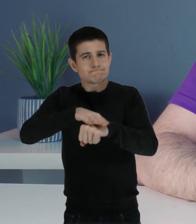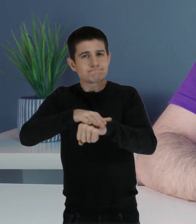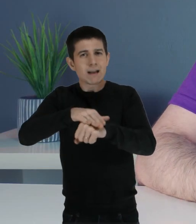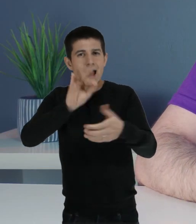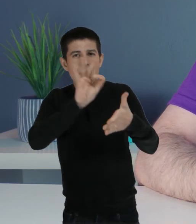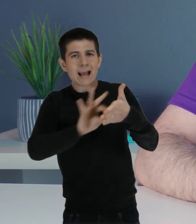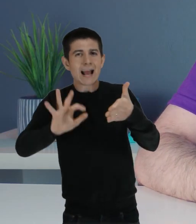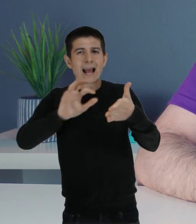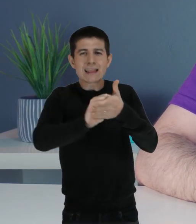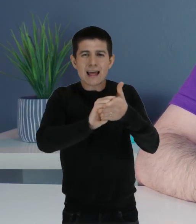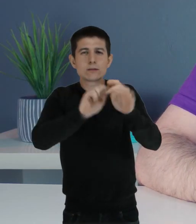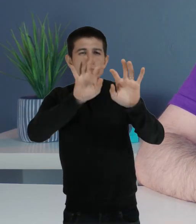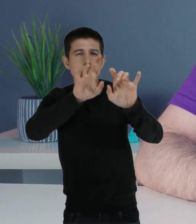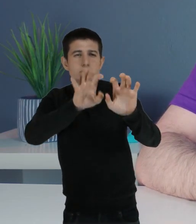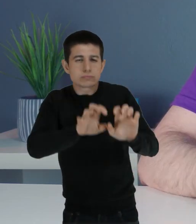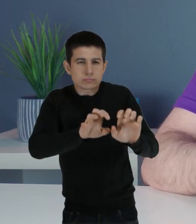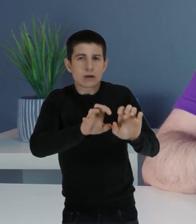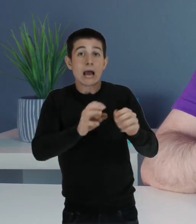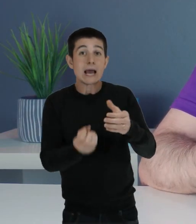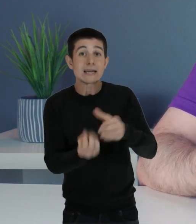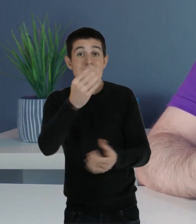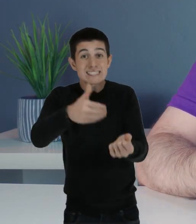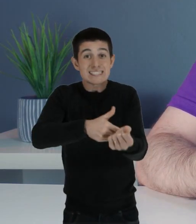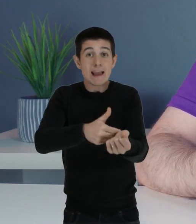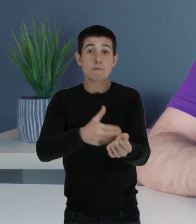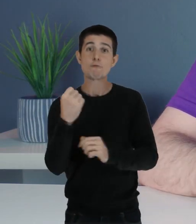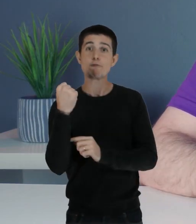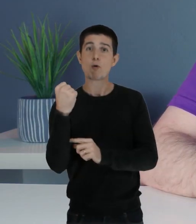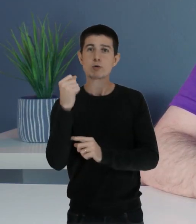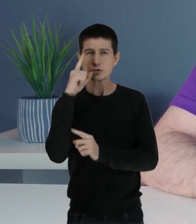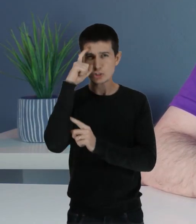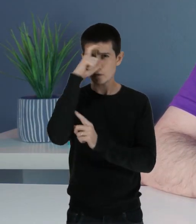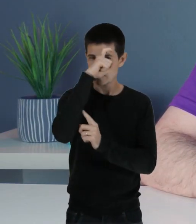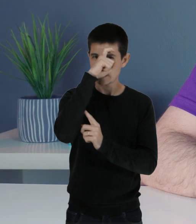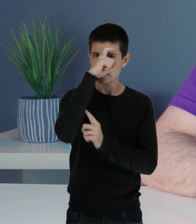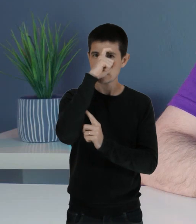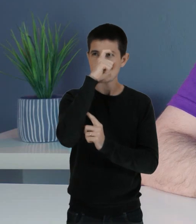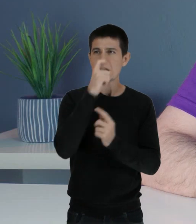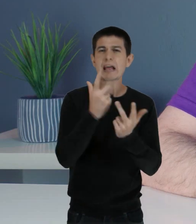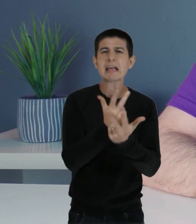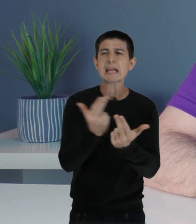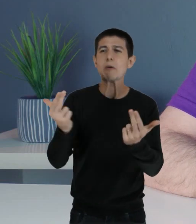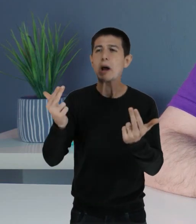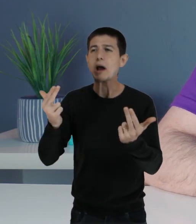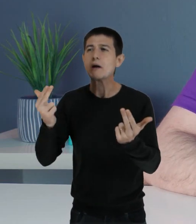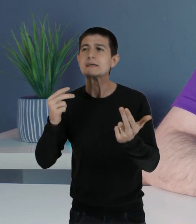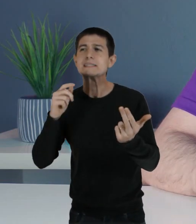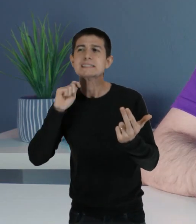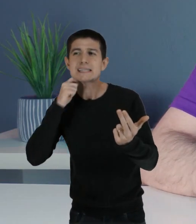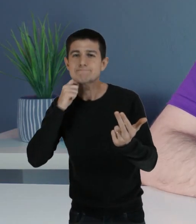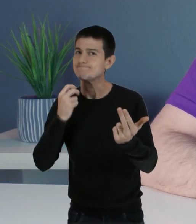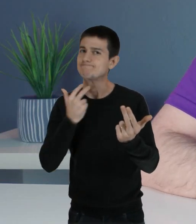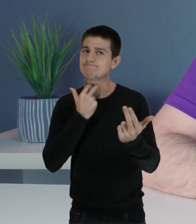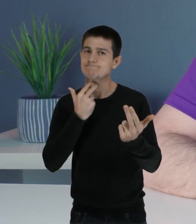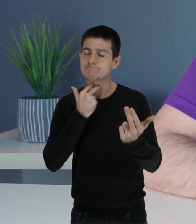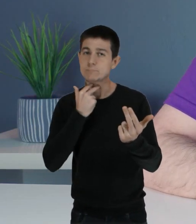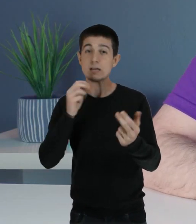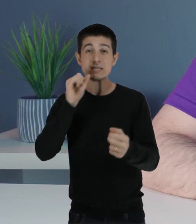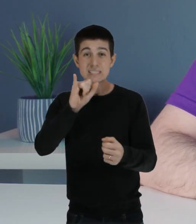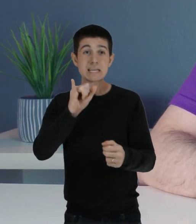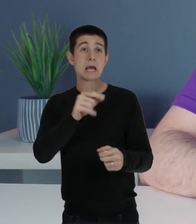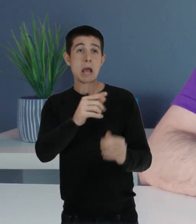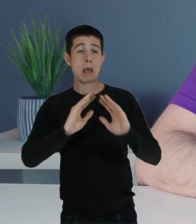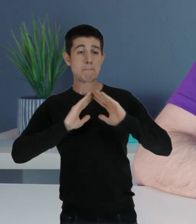crie senhas fortes e não reutilize senhas de outros serviços. Se a loja permitir autenticação em dois fatores, é uma ótima pedida